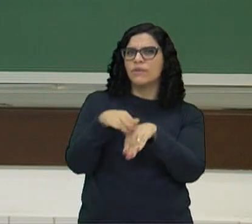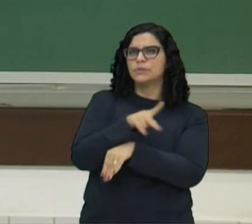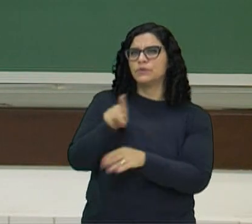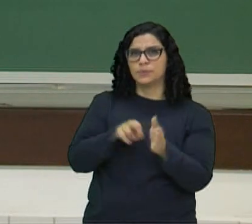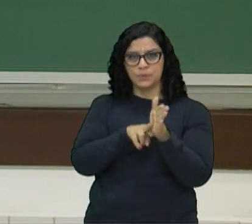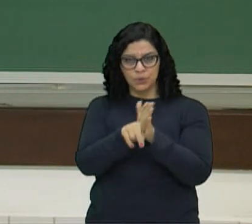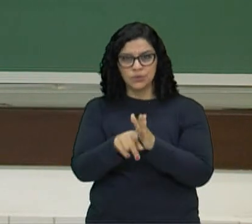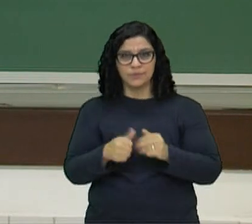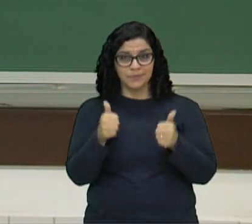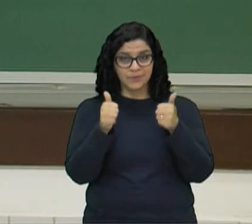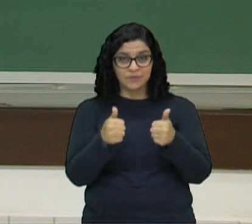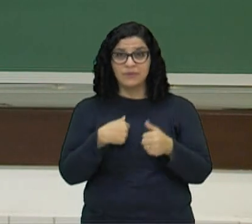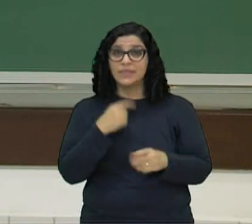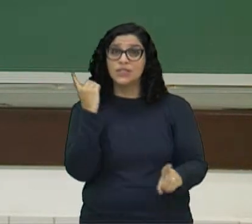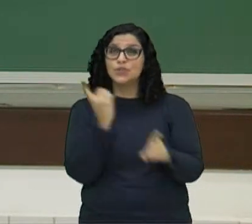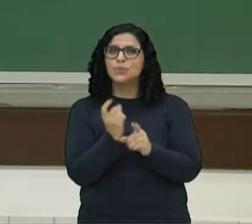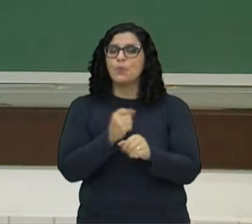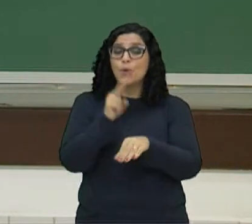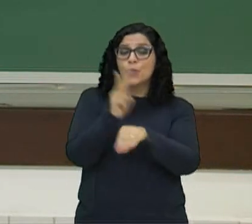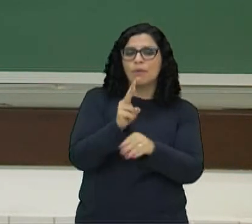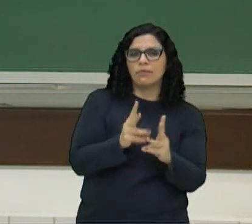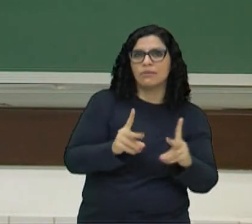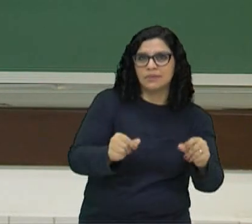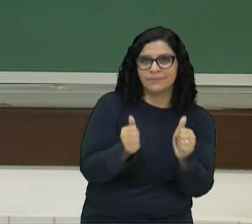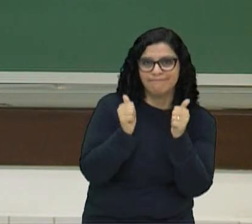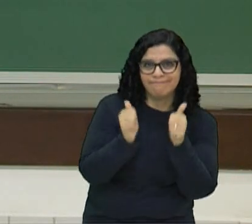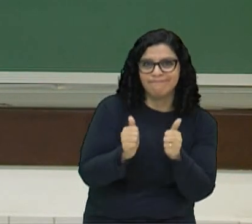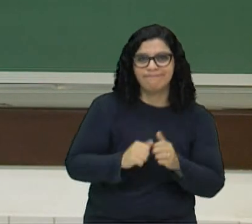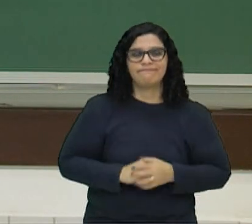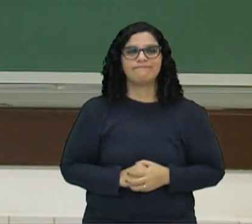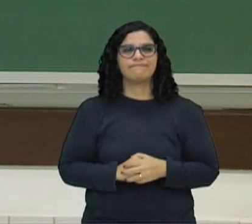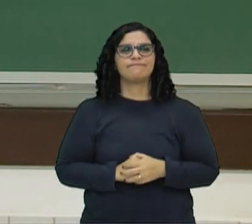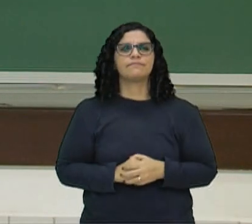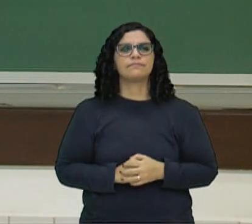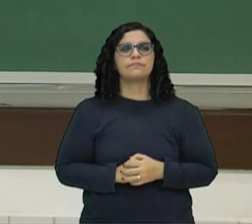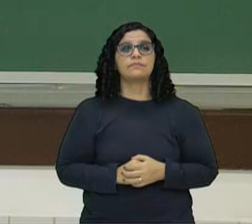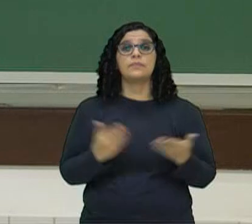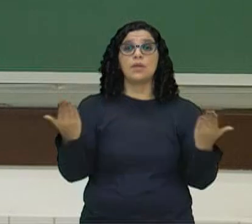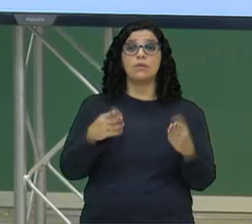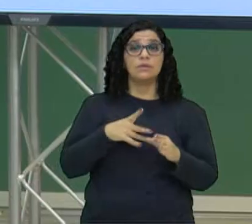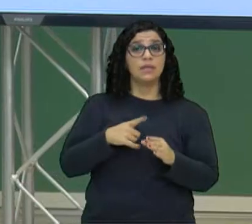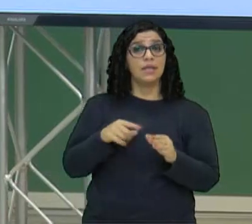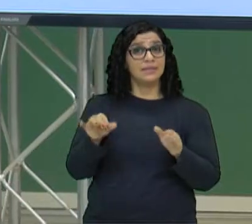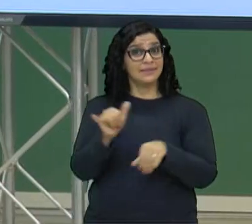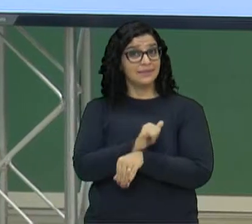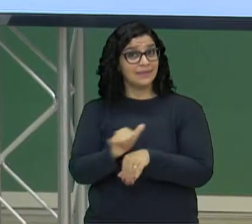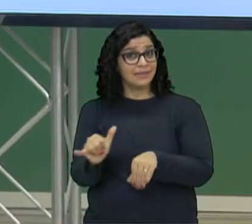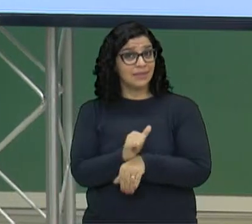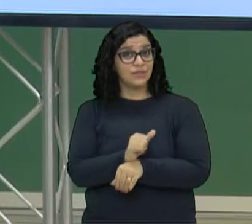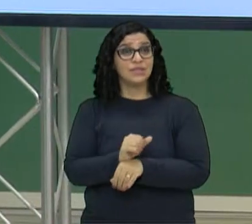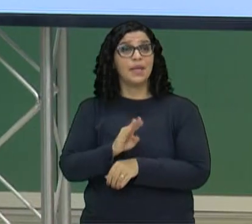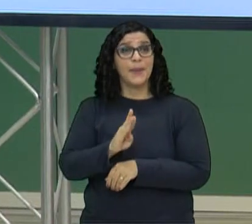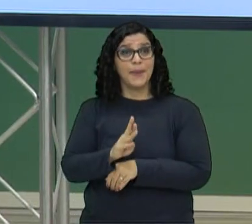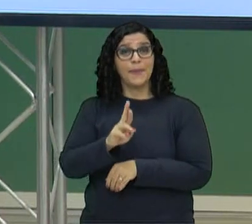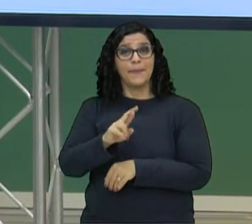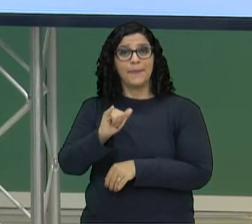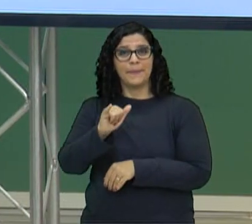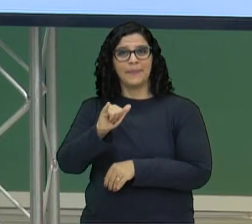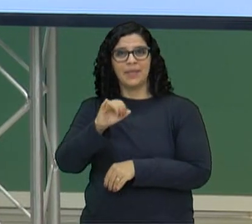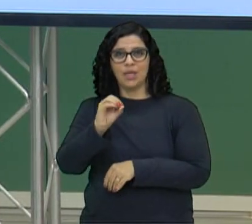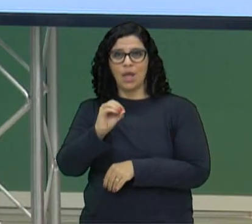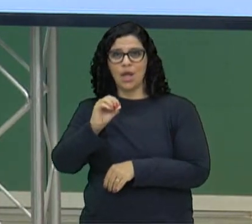de biologia. Você vai descobrir, tá bom? Então, aí uma aplicação das briófitas, cobertura do